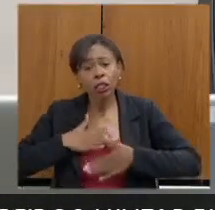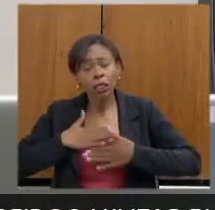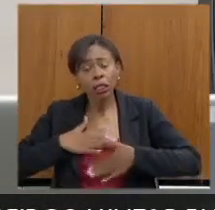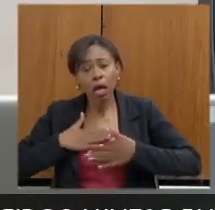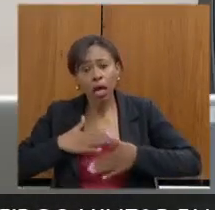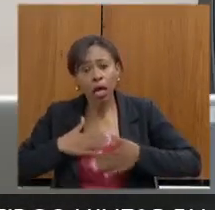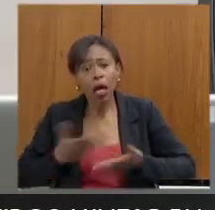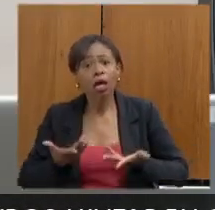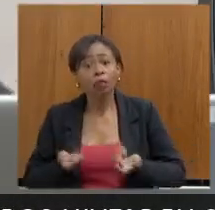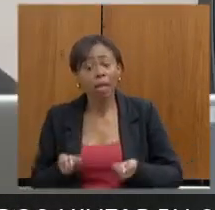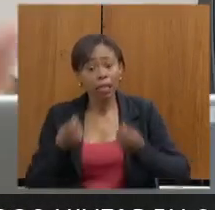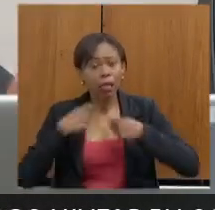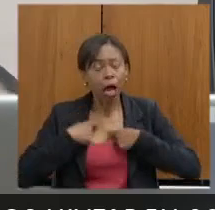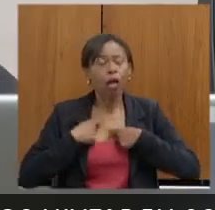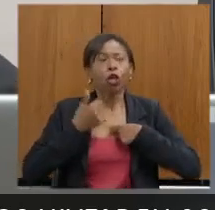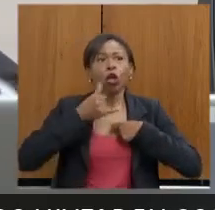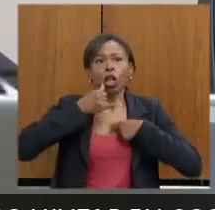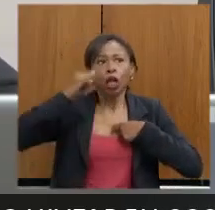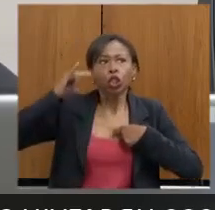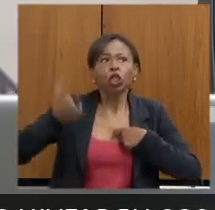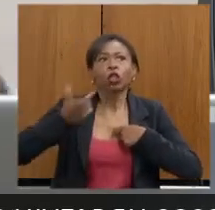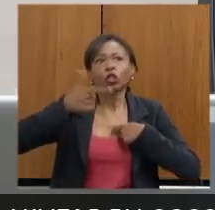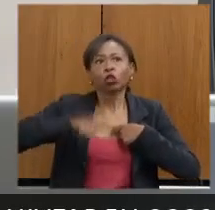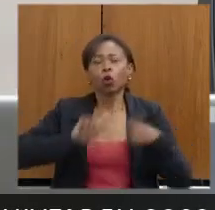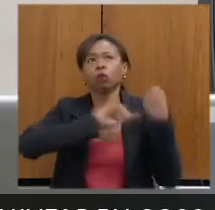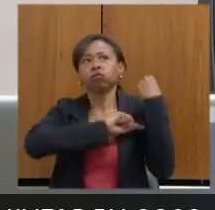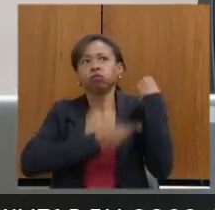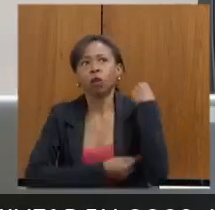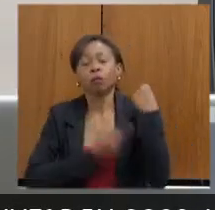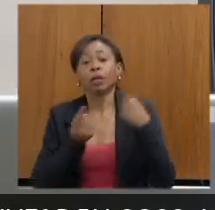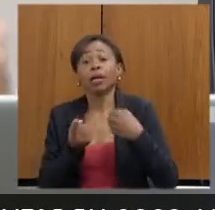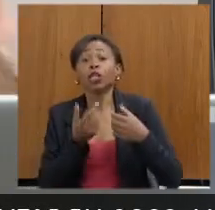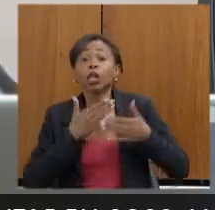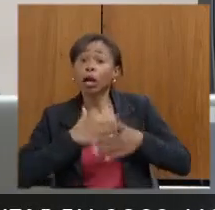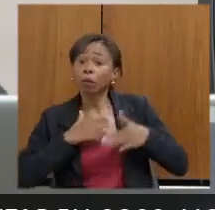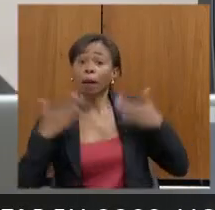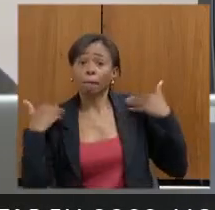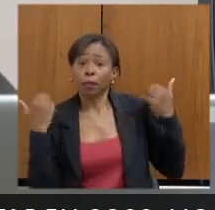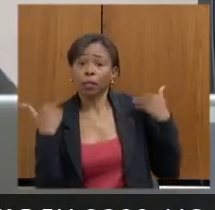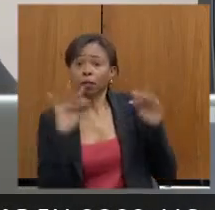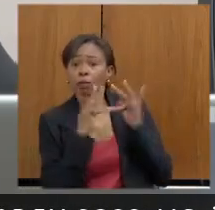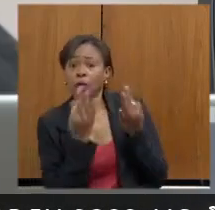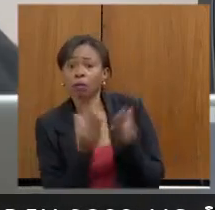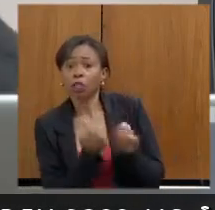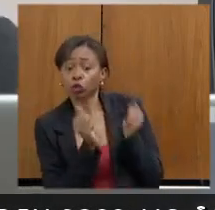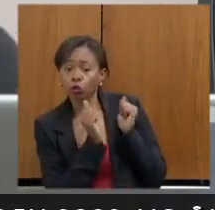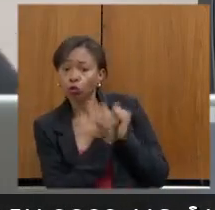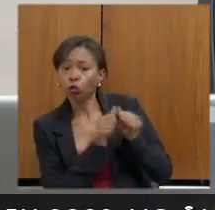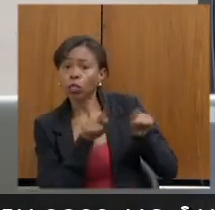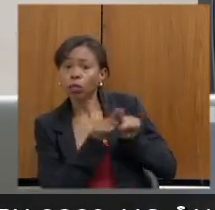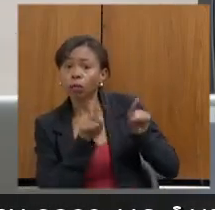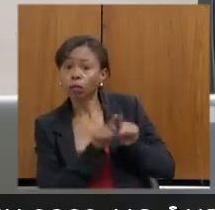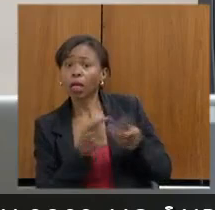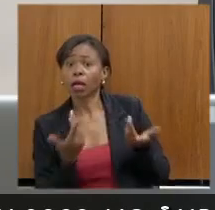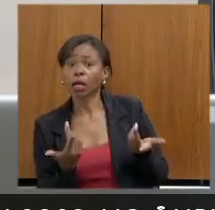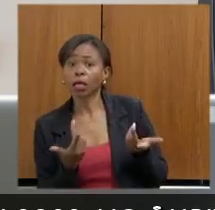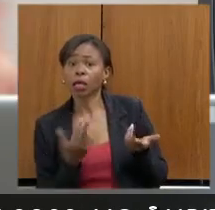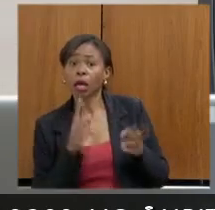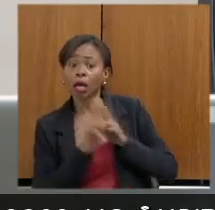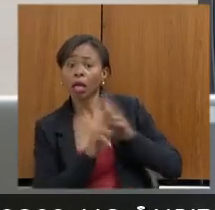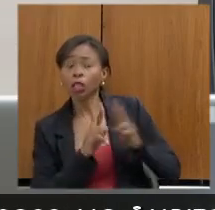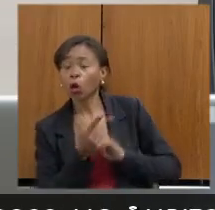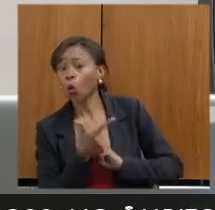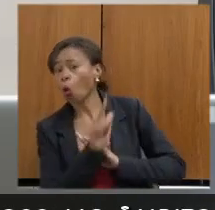recompor as energias e ter um mínimo de lazer com a família porque ele precisa interagir com outras pessoas